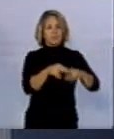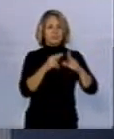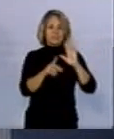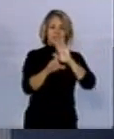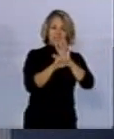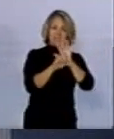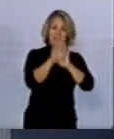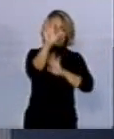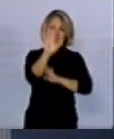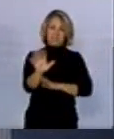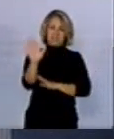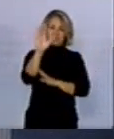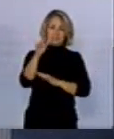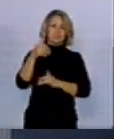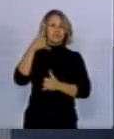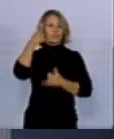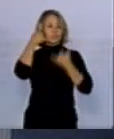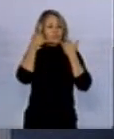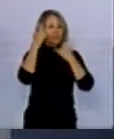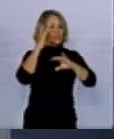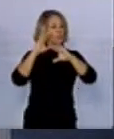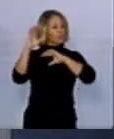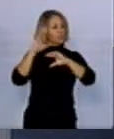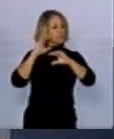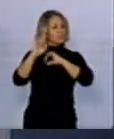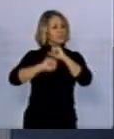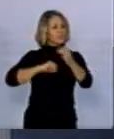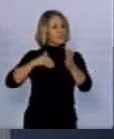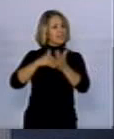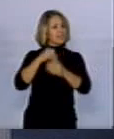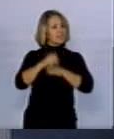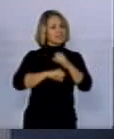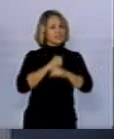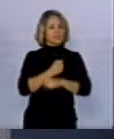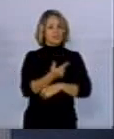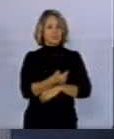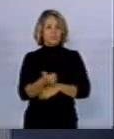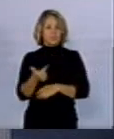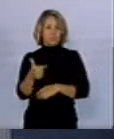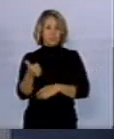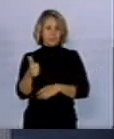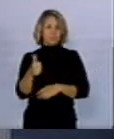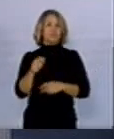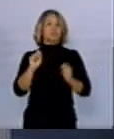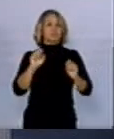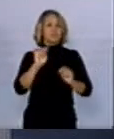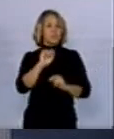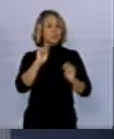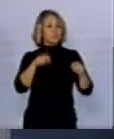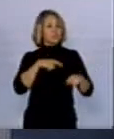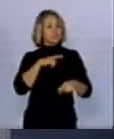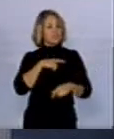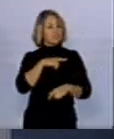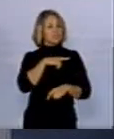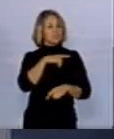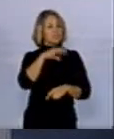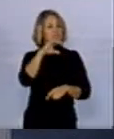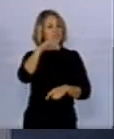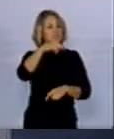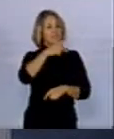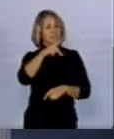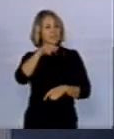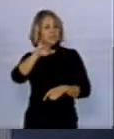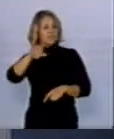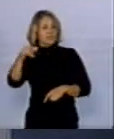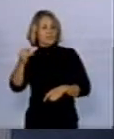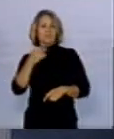de Telecomunicações, antes de 2011, dizia que a concessionária só poderia prestar naquele CNPJ o serviço alvo de concessão, não poderia explorar